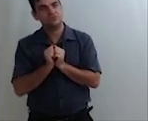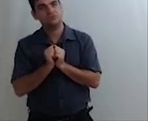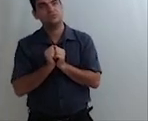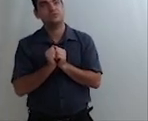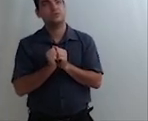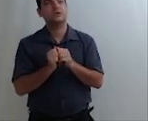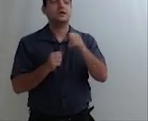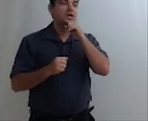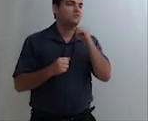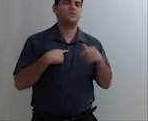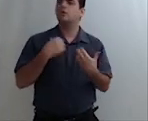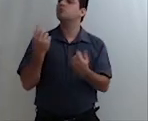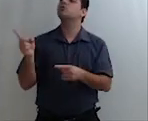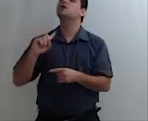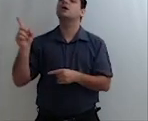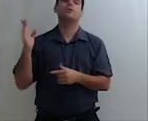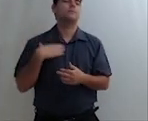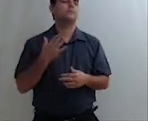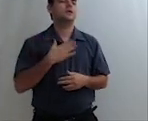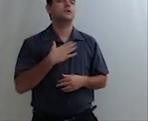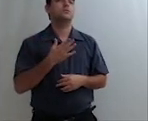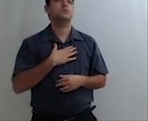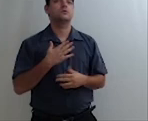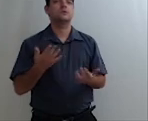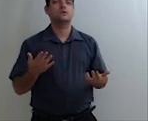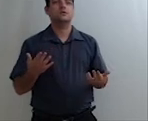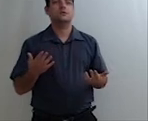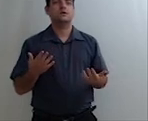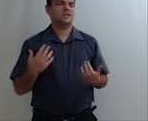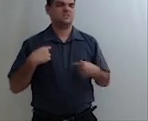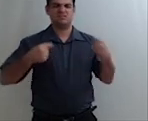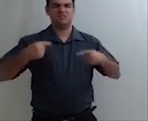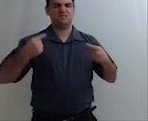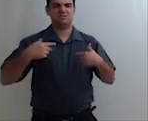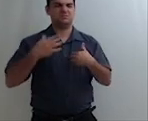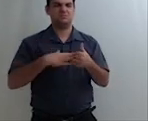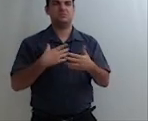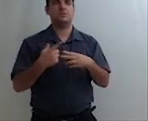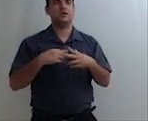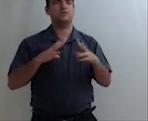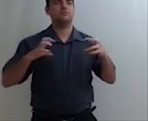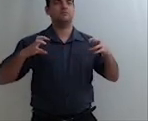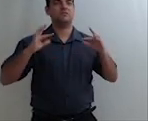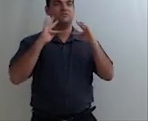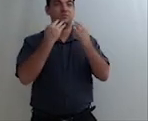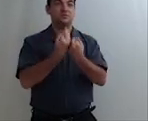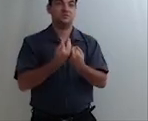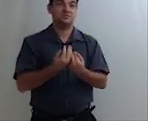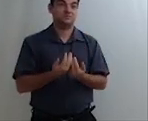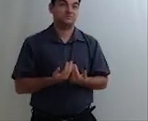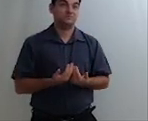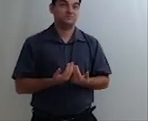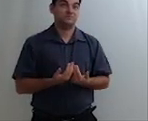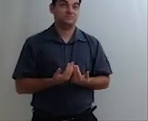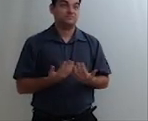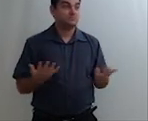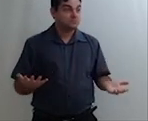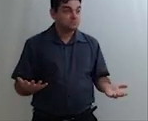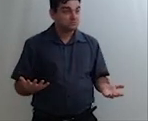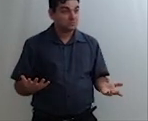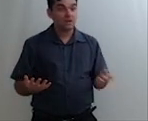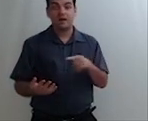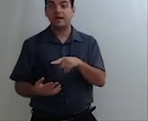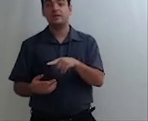avó não quis entregar e surge um fato que eu não vou entrar em detalhe briga de família ele não é reconhecido